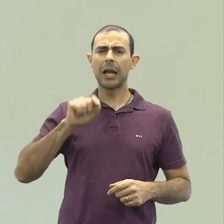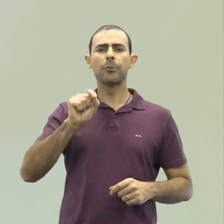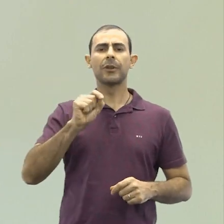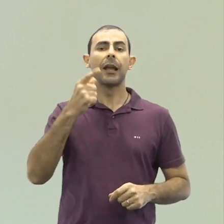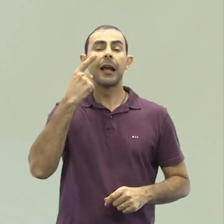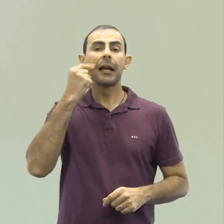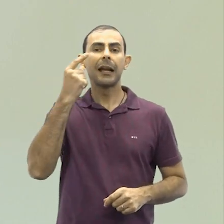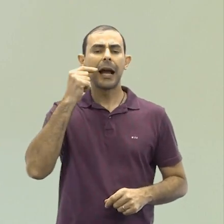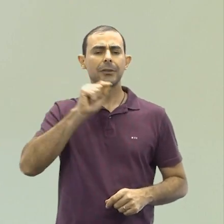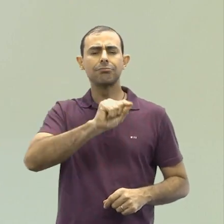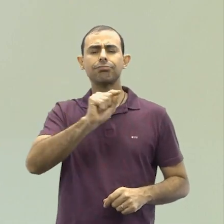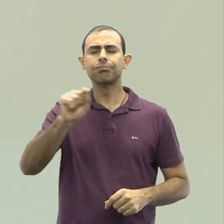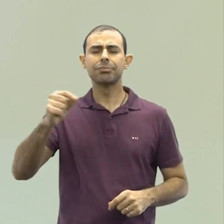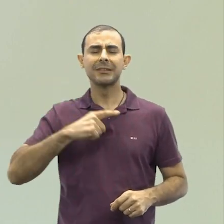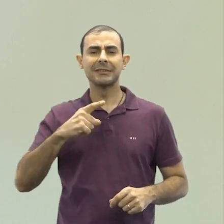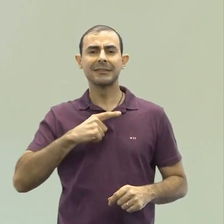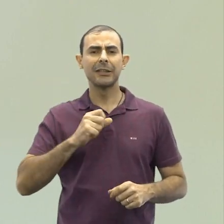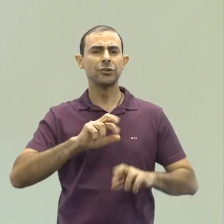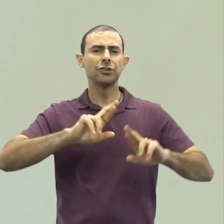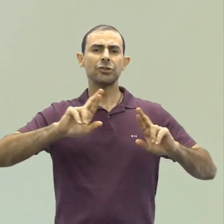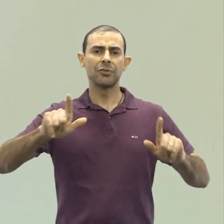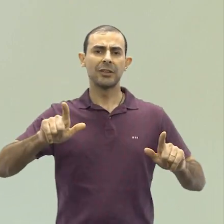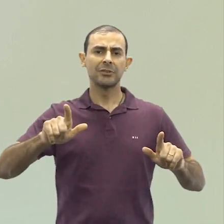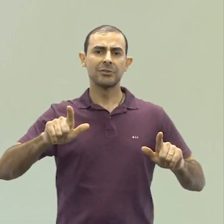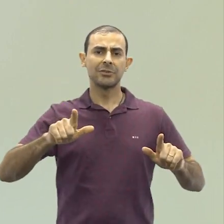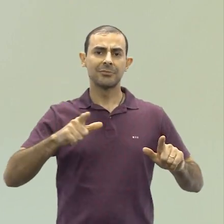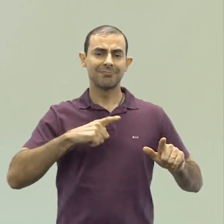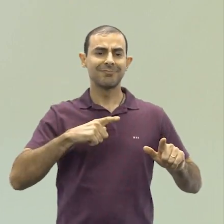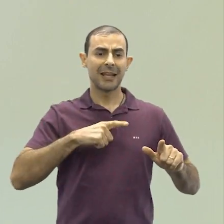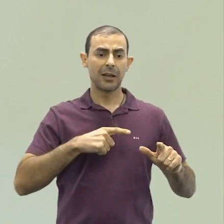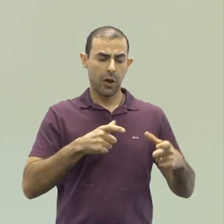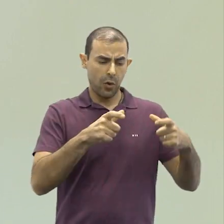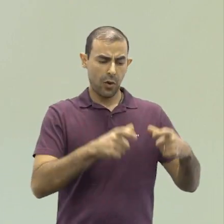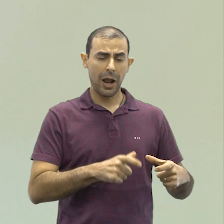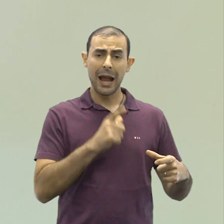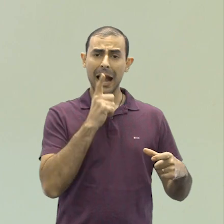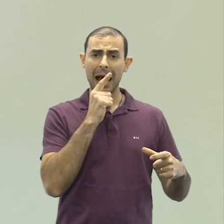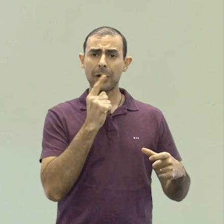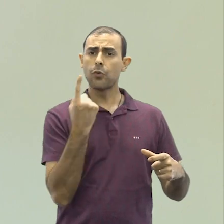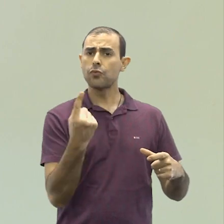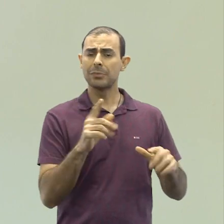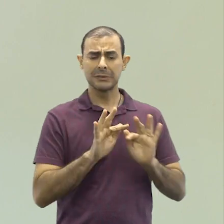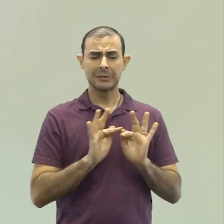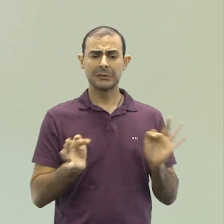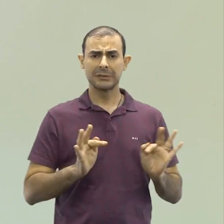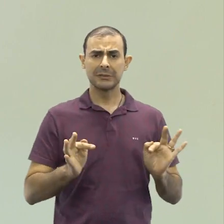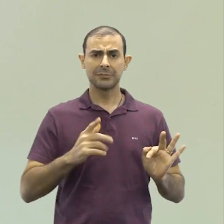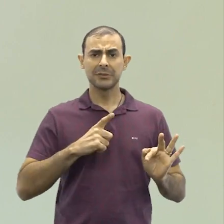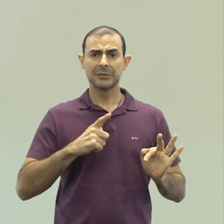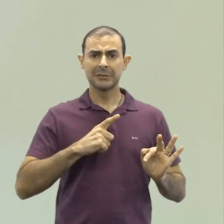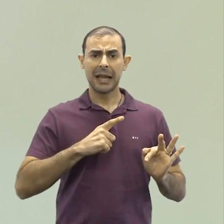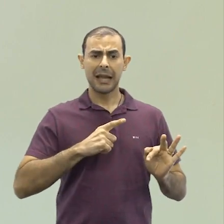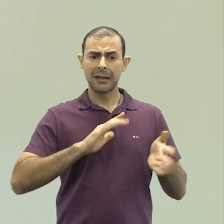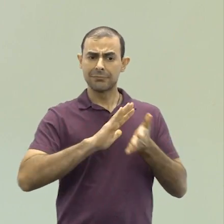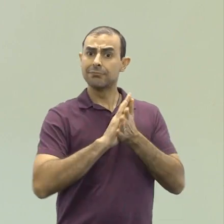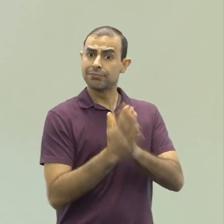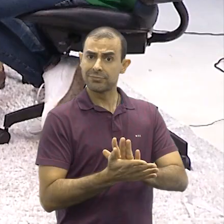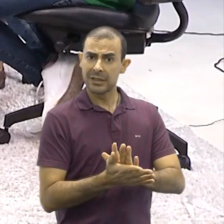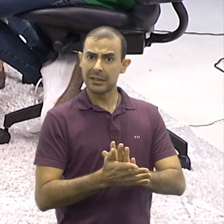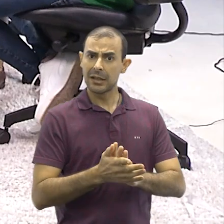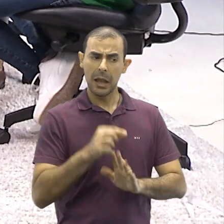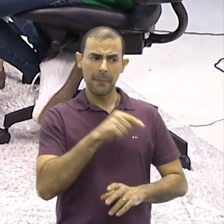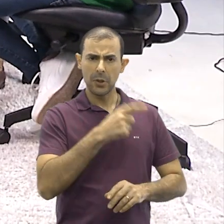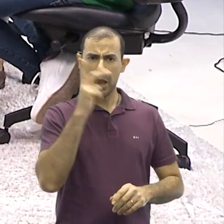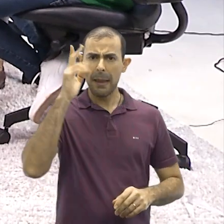comportamento, uma caixinha de areia, isso tudo já é caracterizado maus tratos. Eu estou ferindo uma das 5 liberdades do animal, né? Então são situações que às vezes falta